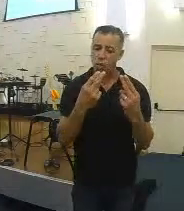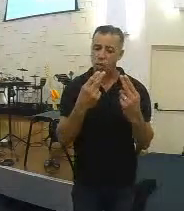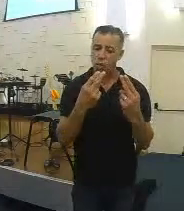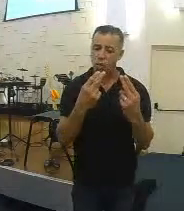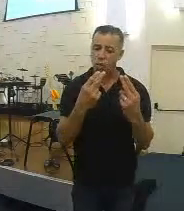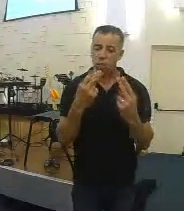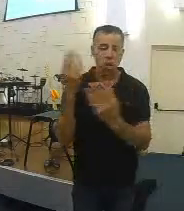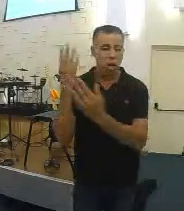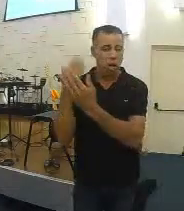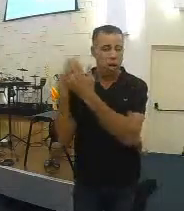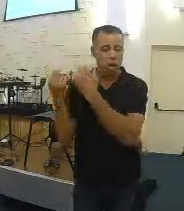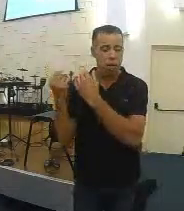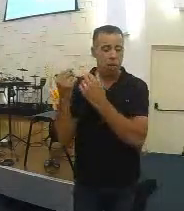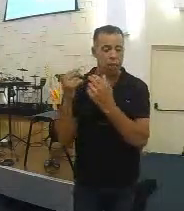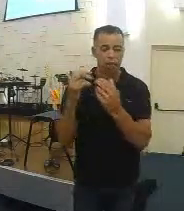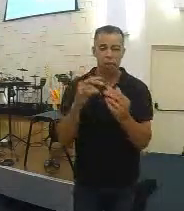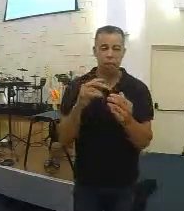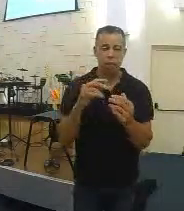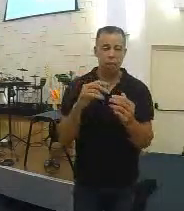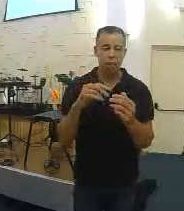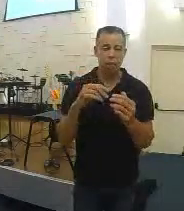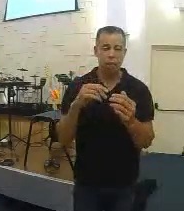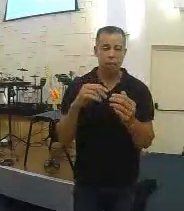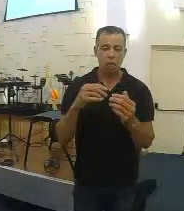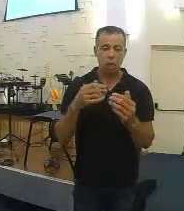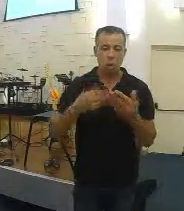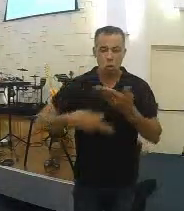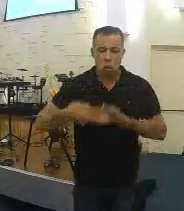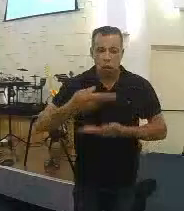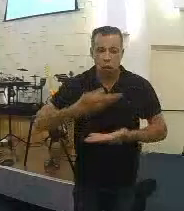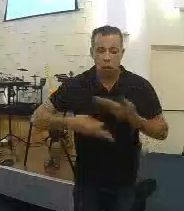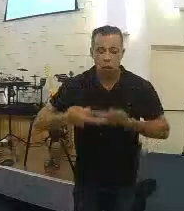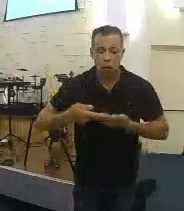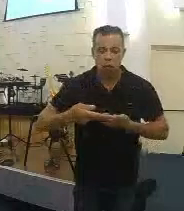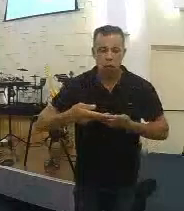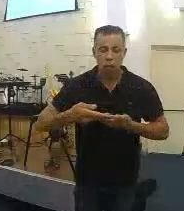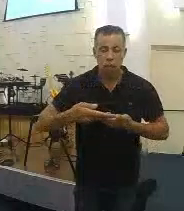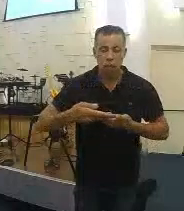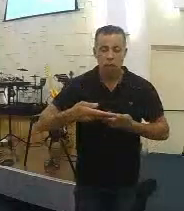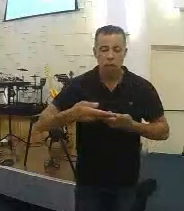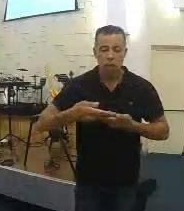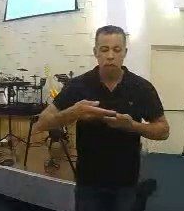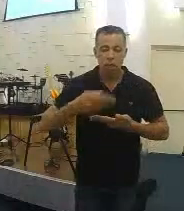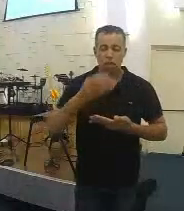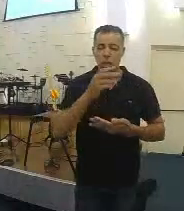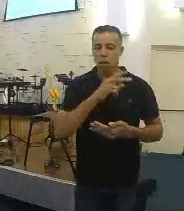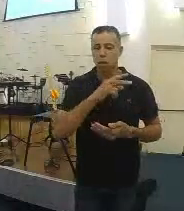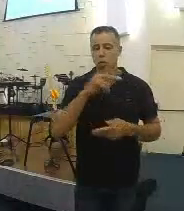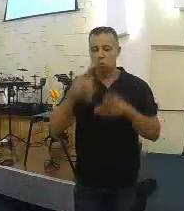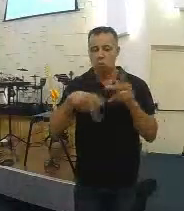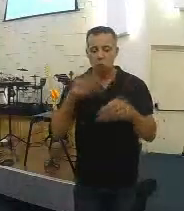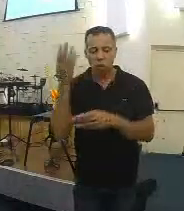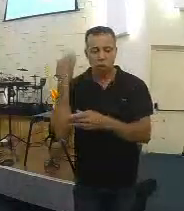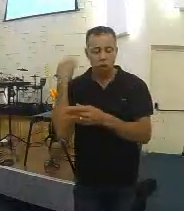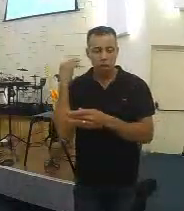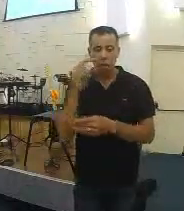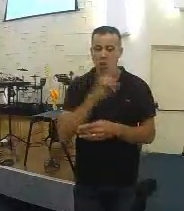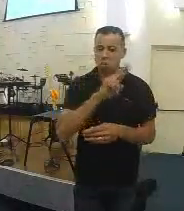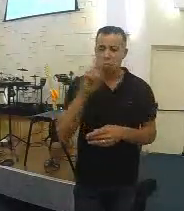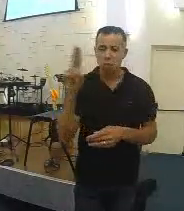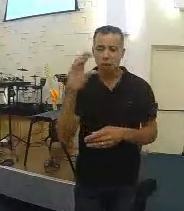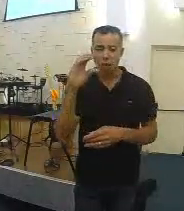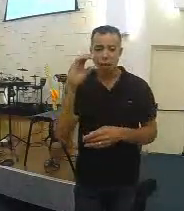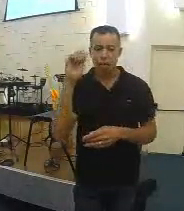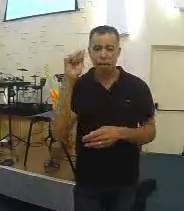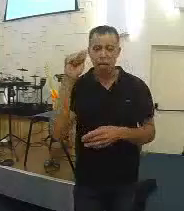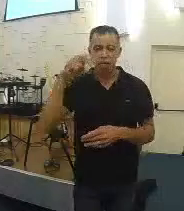uma troca com Deus, vamos fazer um altar para Ele, ao modo dos povos cananeus. Nós vamos fazer uma imagem e